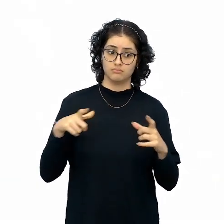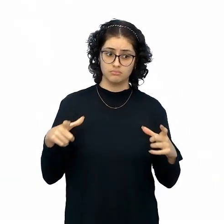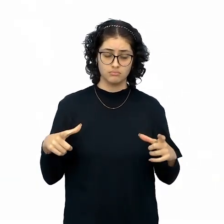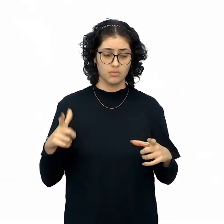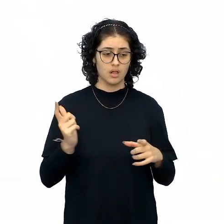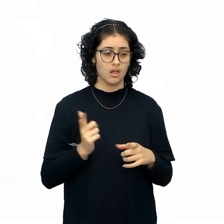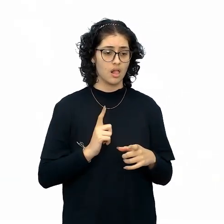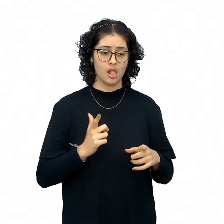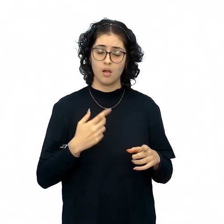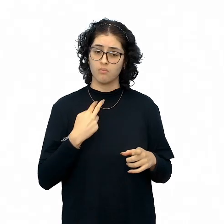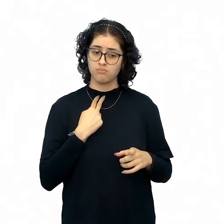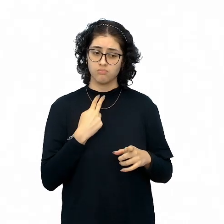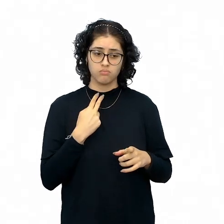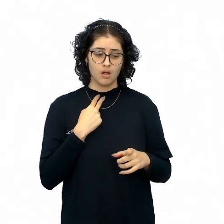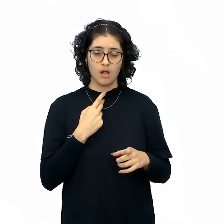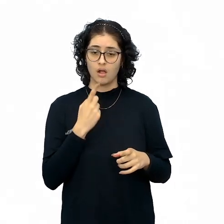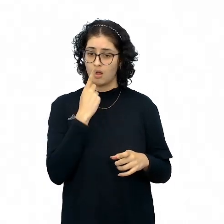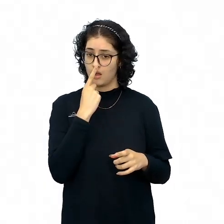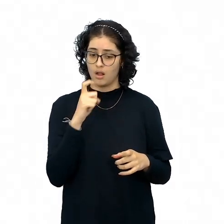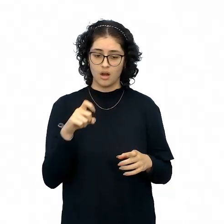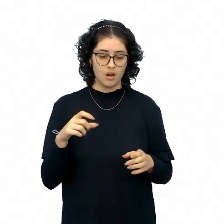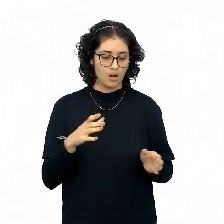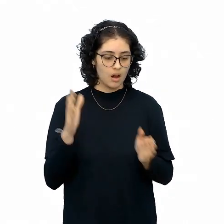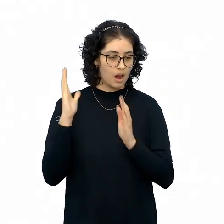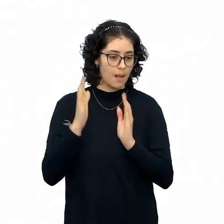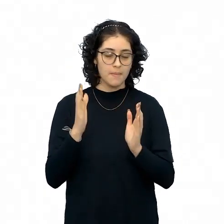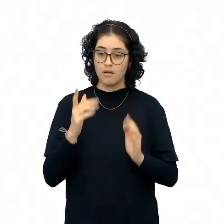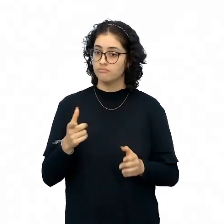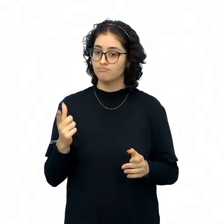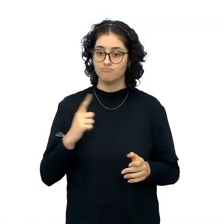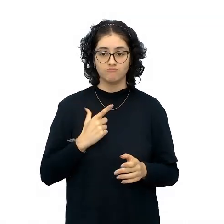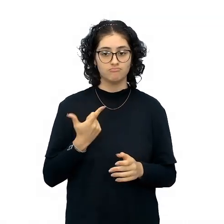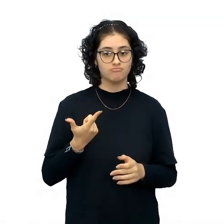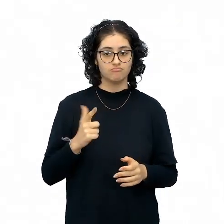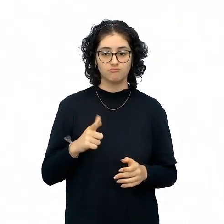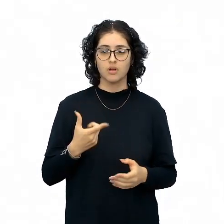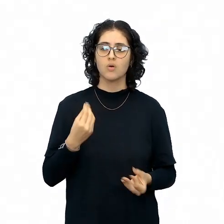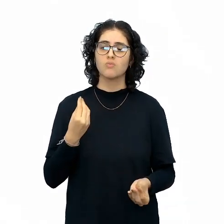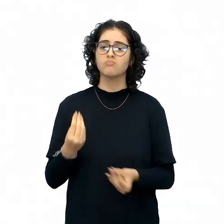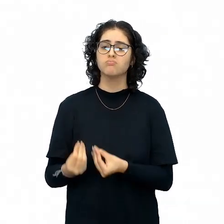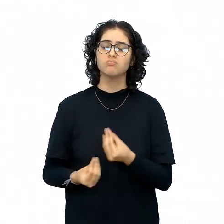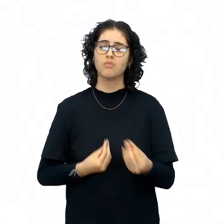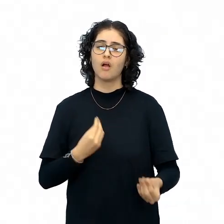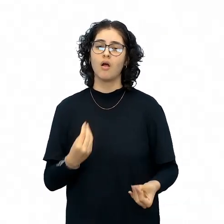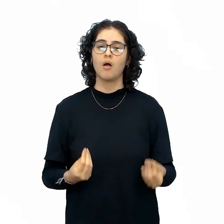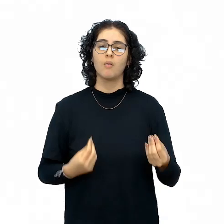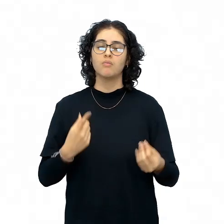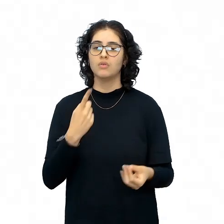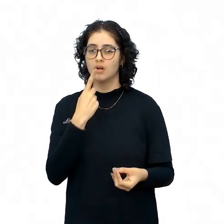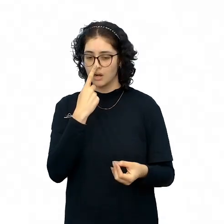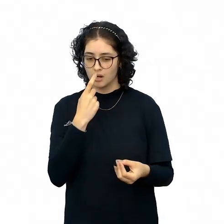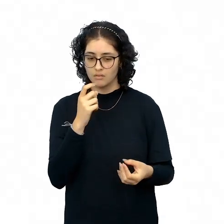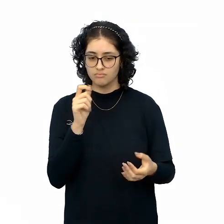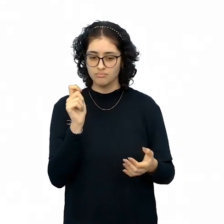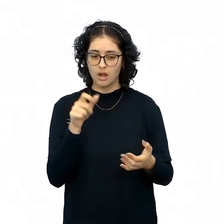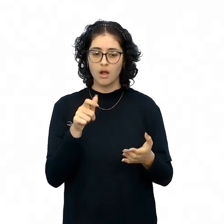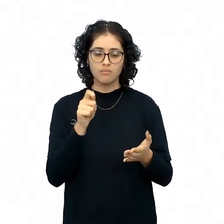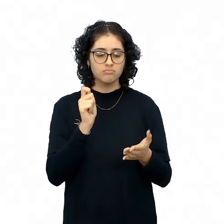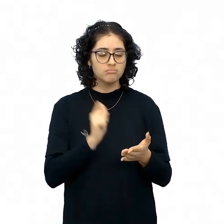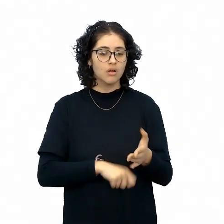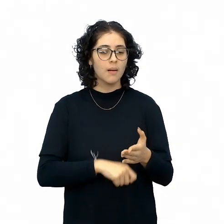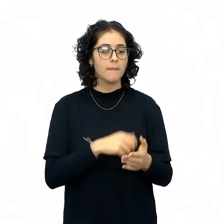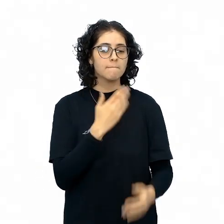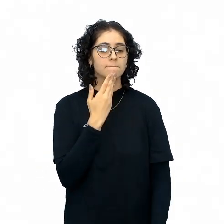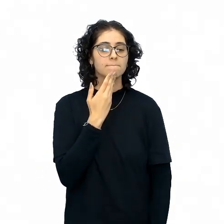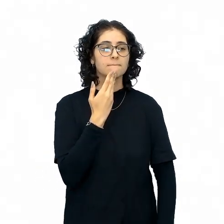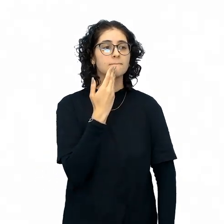não passa a coleta de lixo, ok? Então, como é que eles farão um abaixo-assinado solicitando